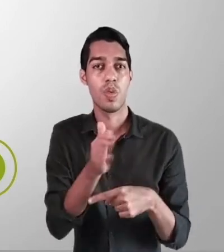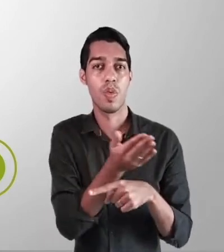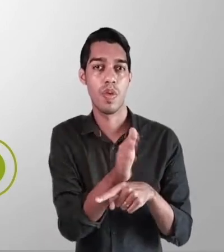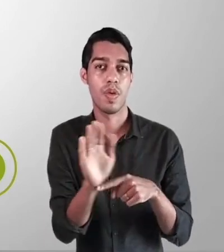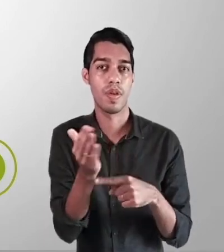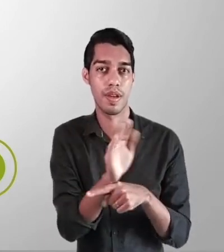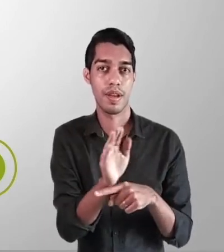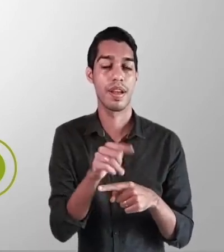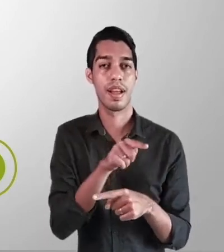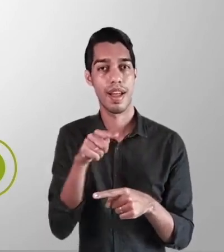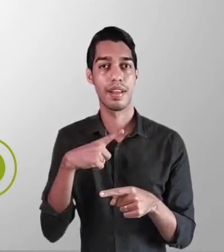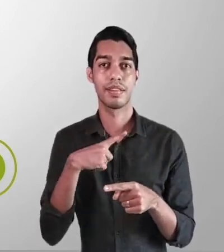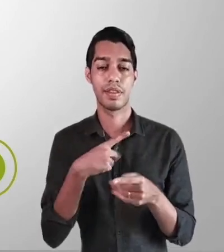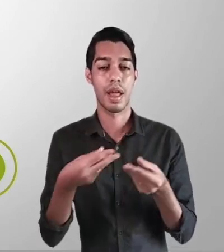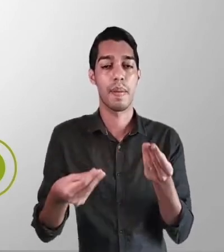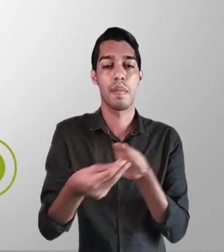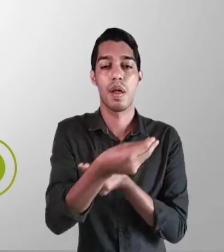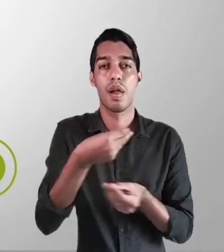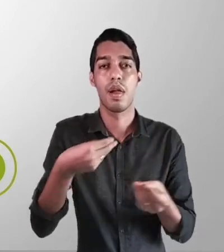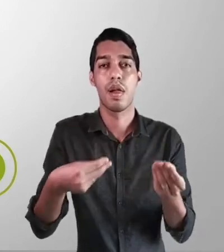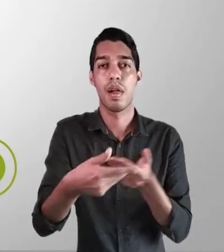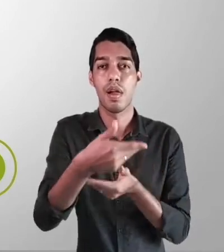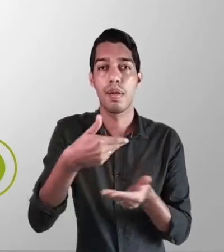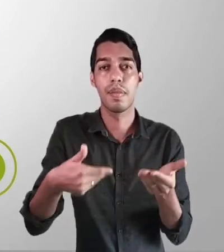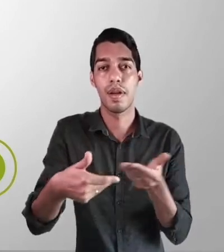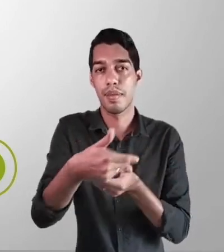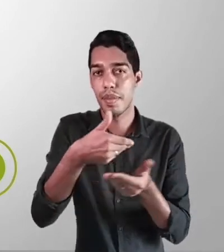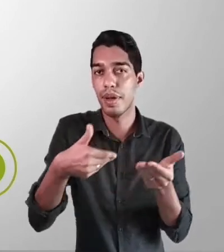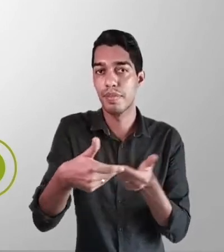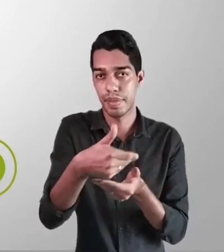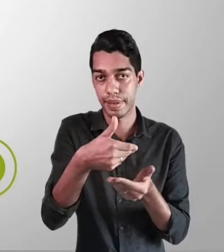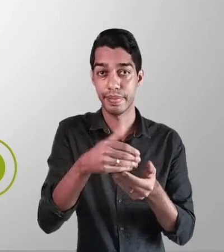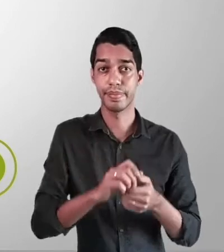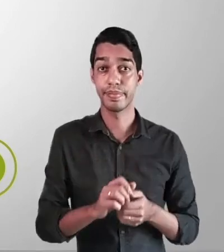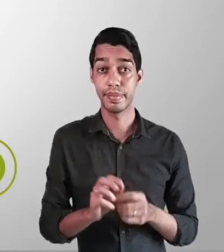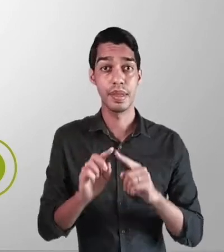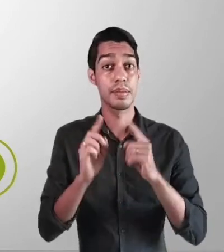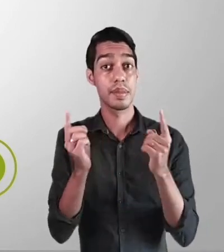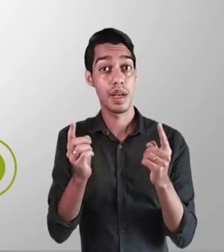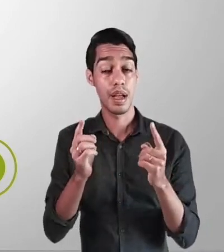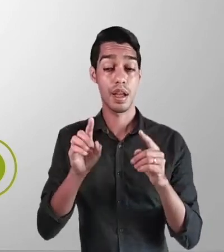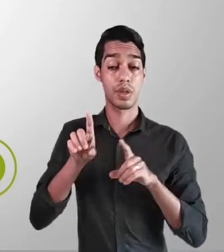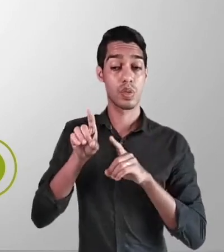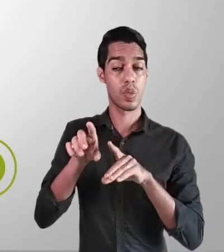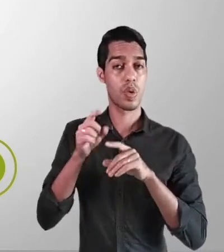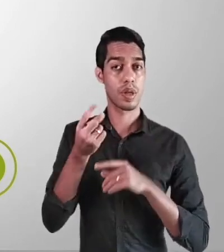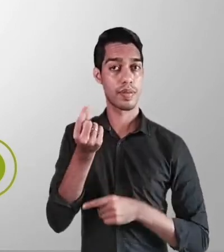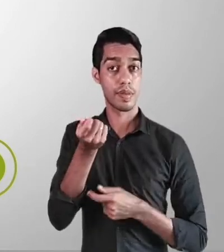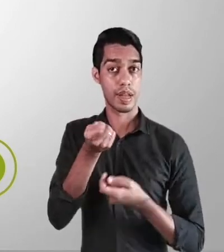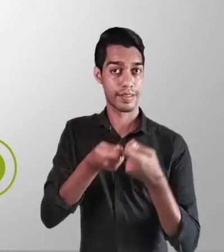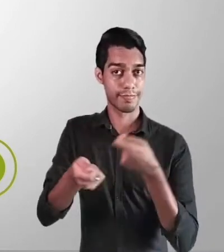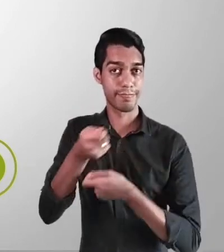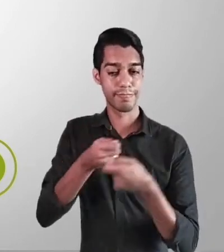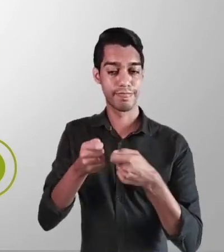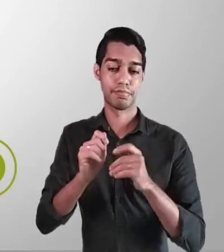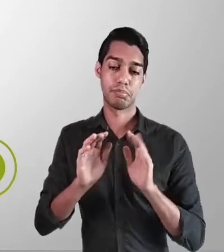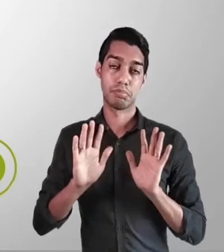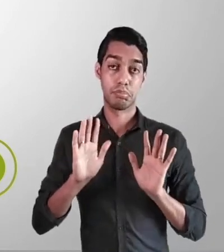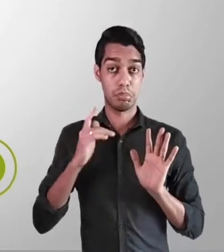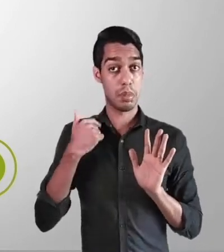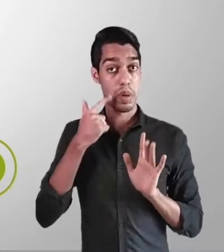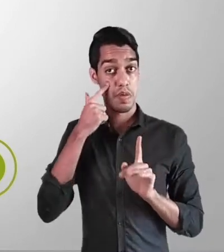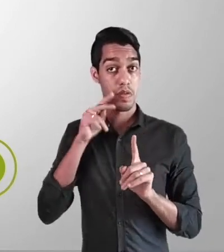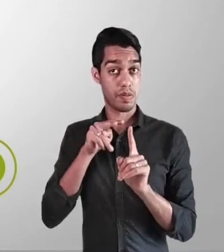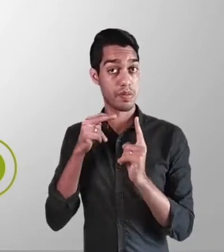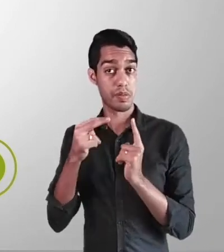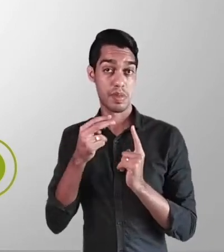se retroalimentam e formam um ciclo virtuoso, né? Só que a educação financeira, na minha opinião, ela é um processo de longo